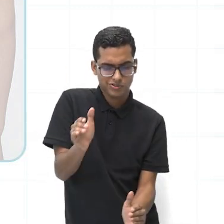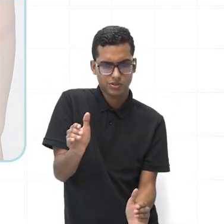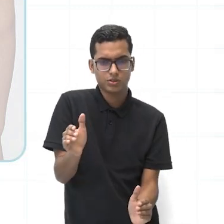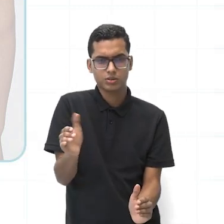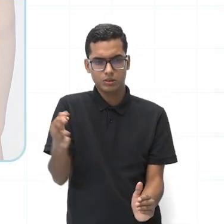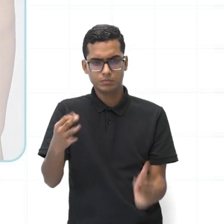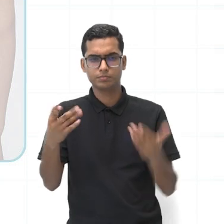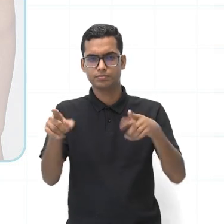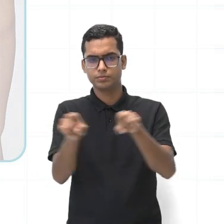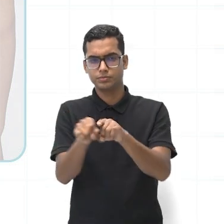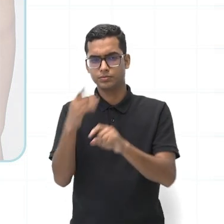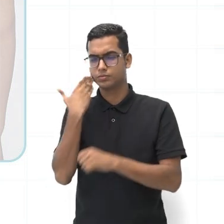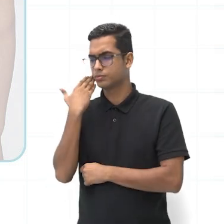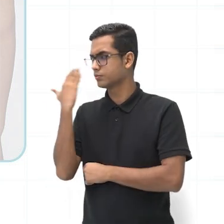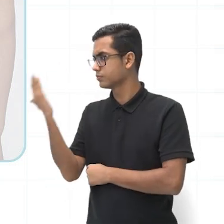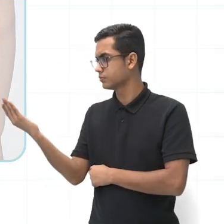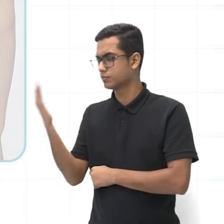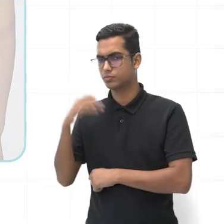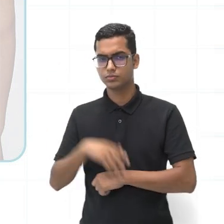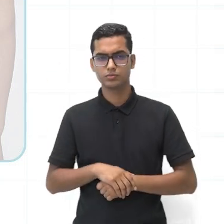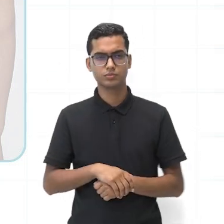hiperlordose lombar,